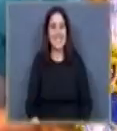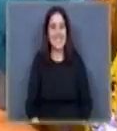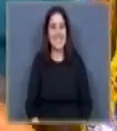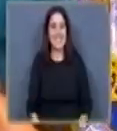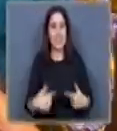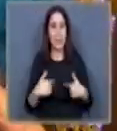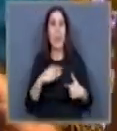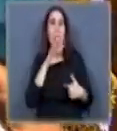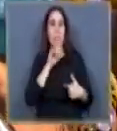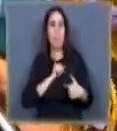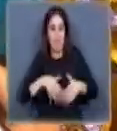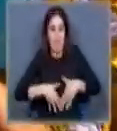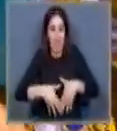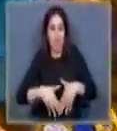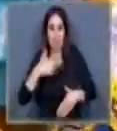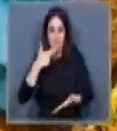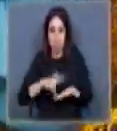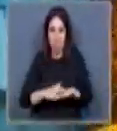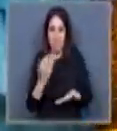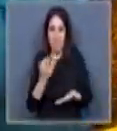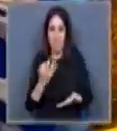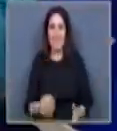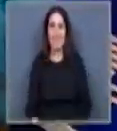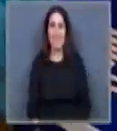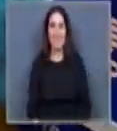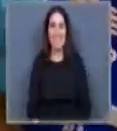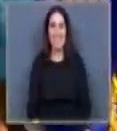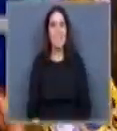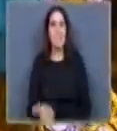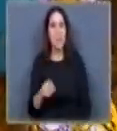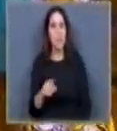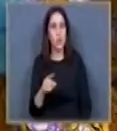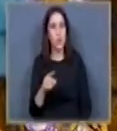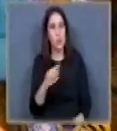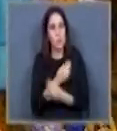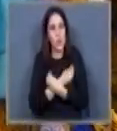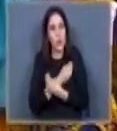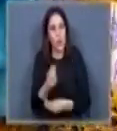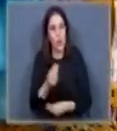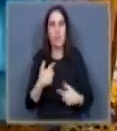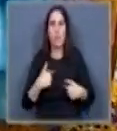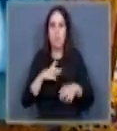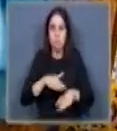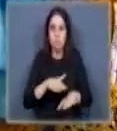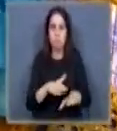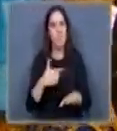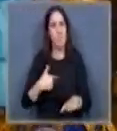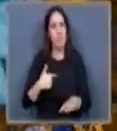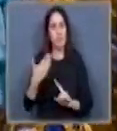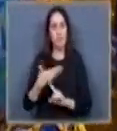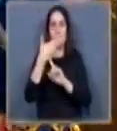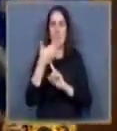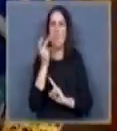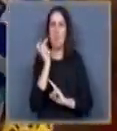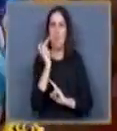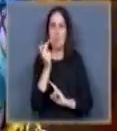desde a barriga da minha mãe, isto é verdade. Sim. Mas foste uma das mascotes, não é? Fui mascote, fui marchante, fui porta-estandarte, muitos anos.